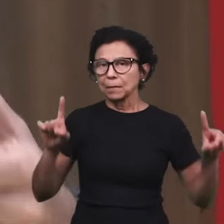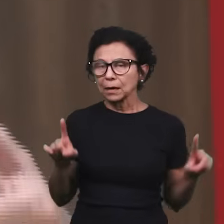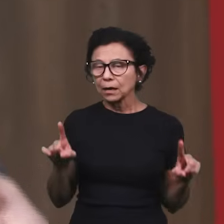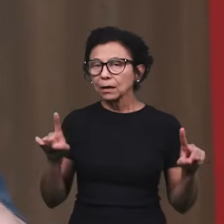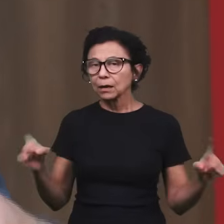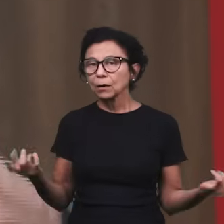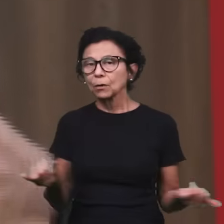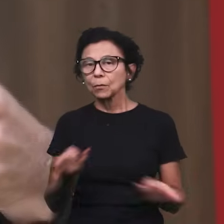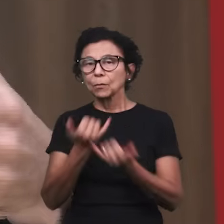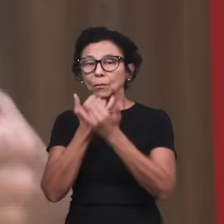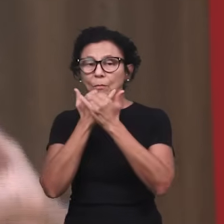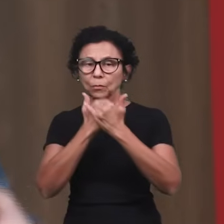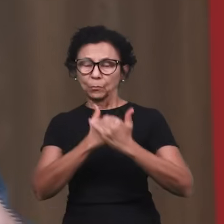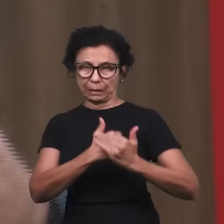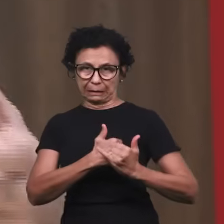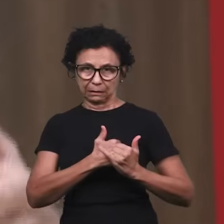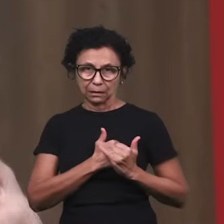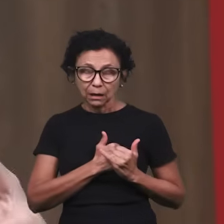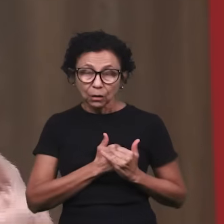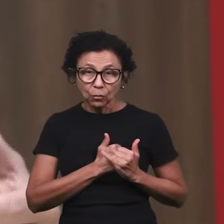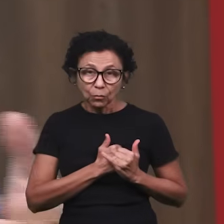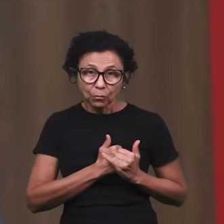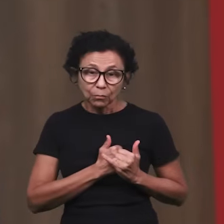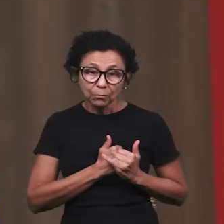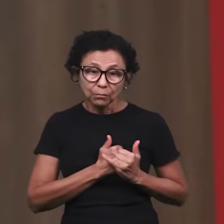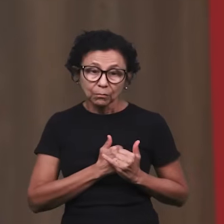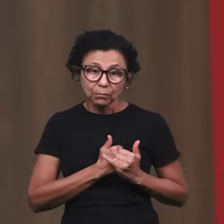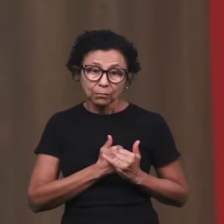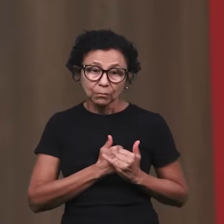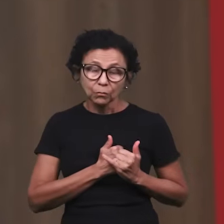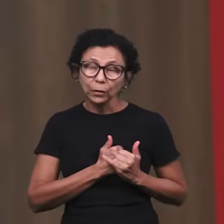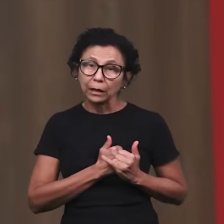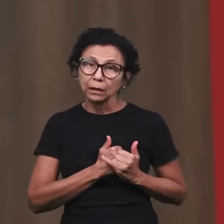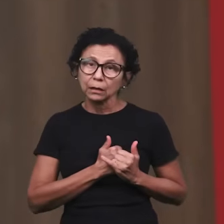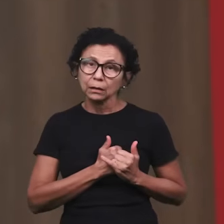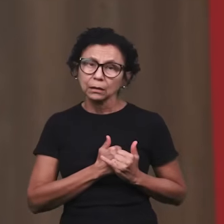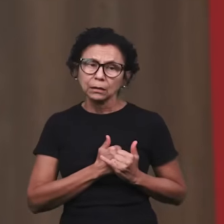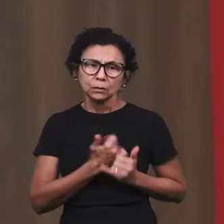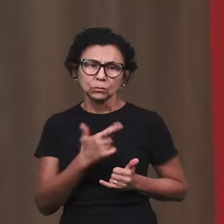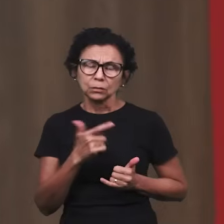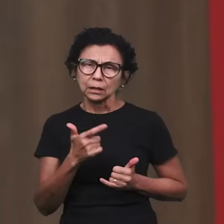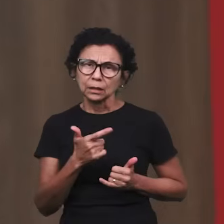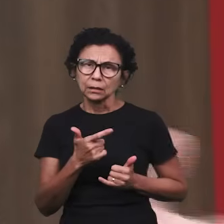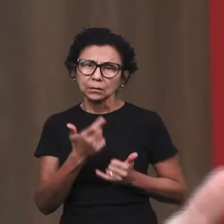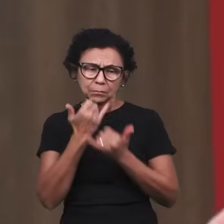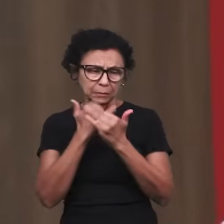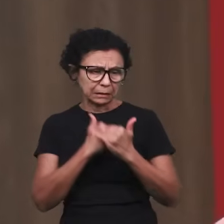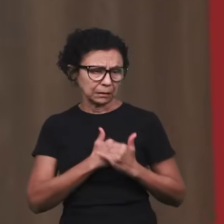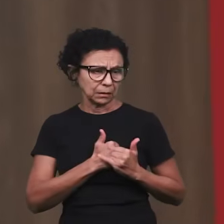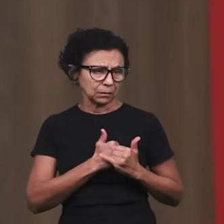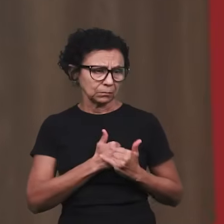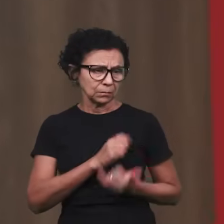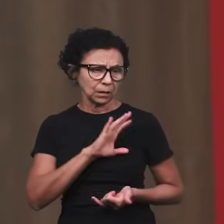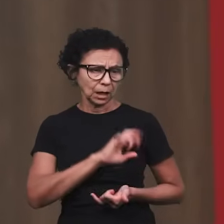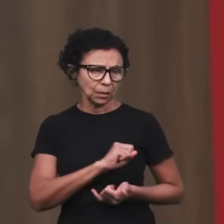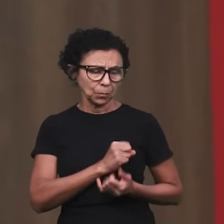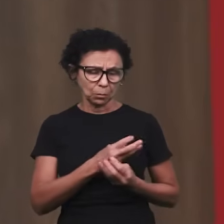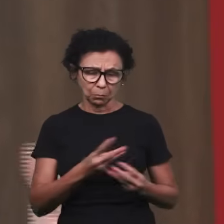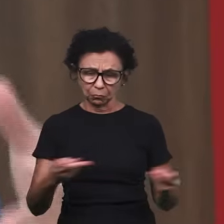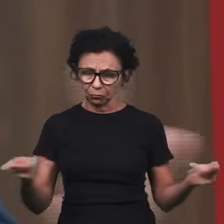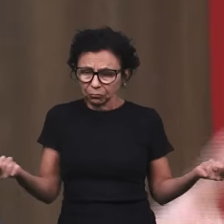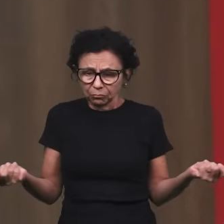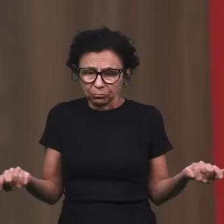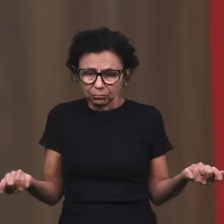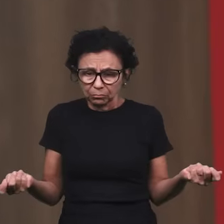que vai sustentando o casamento, porque onde não há perdão, não há amor, né? Não há paz, não